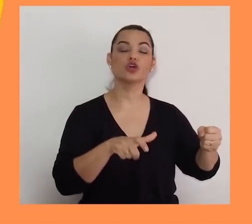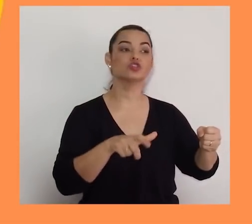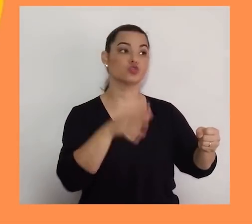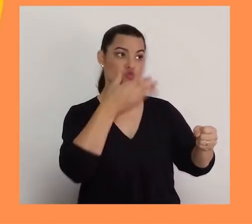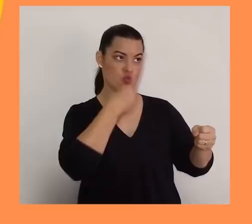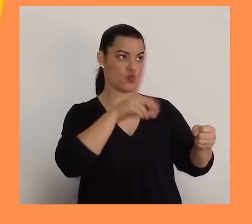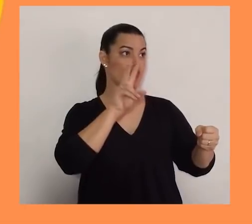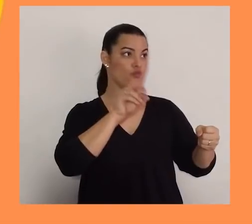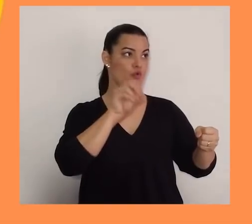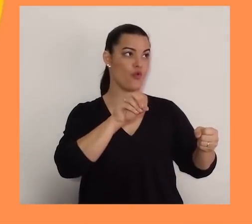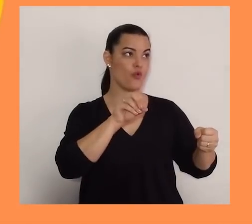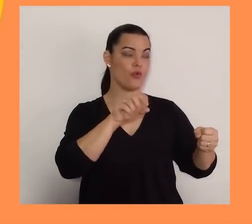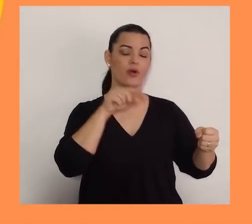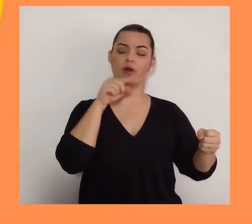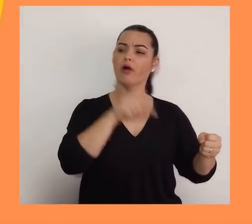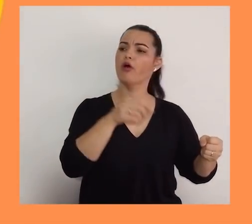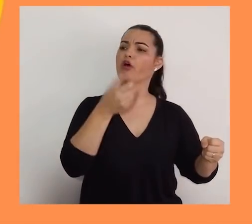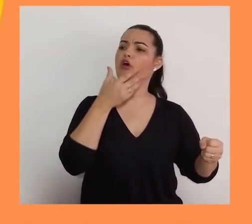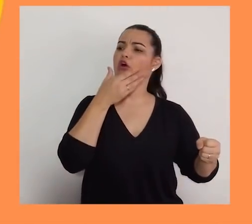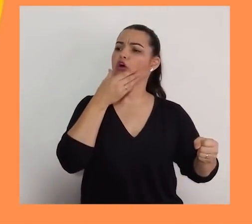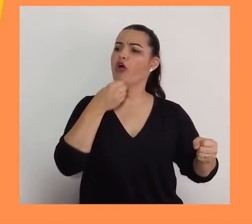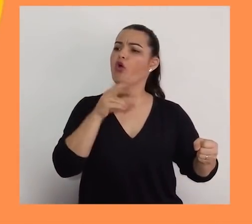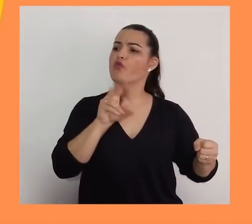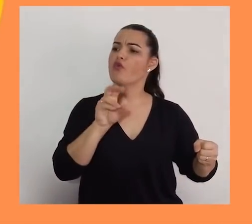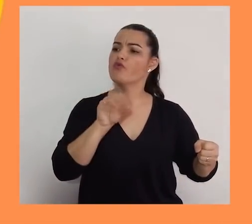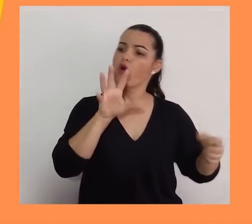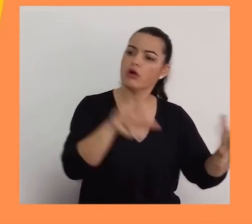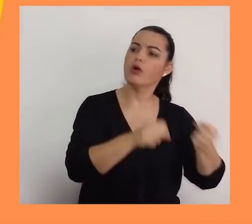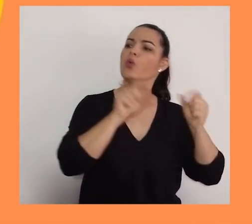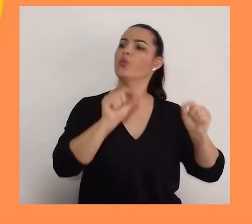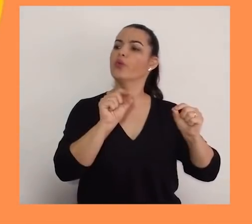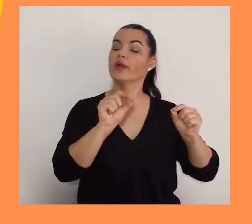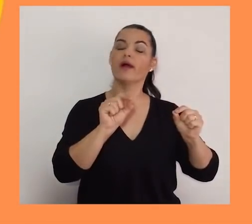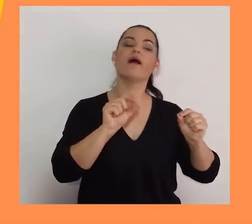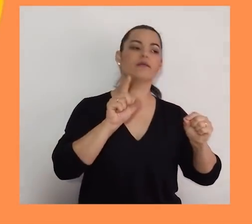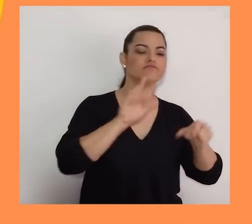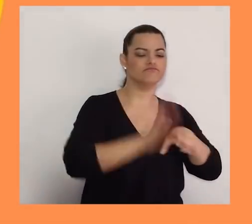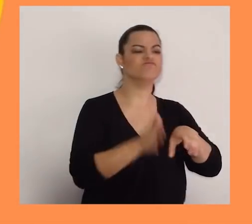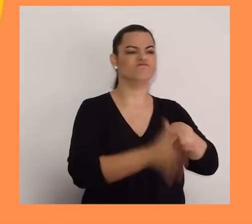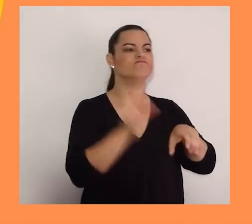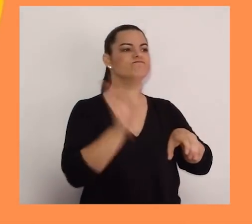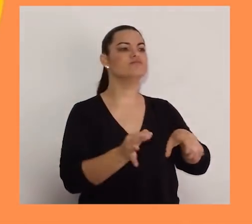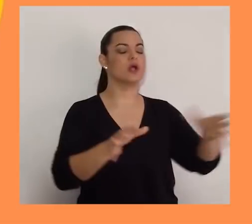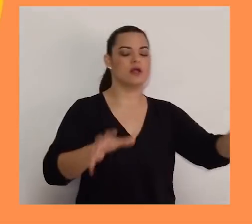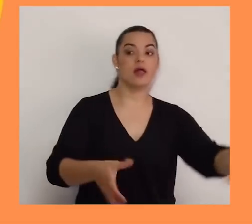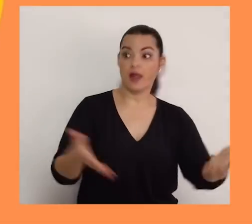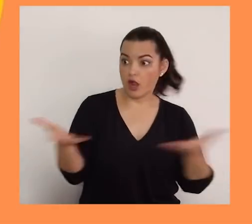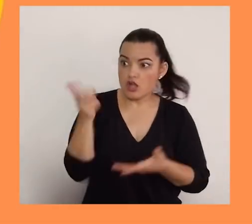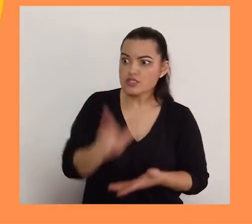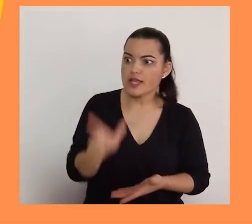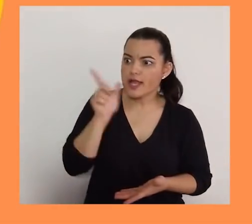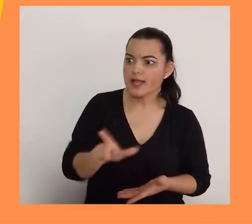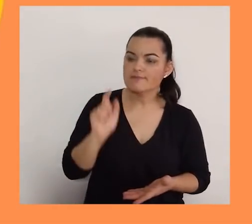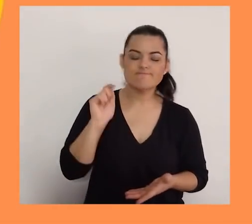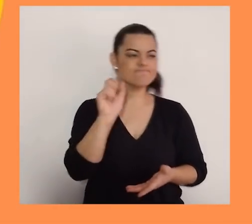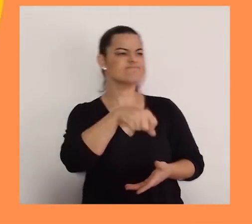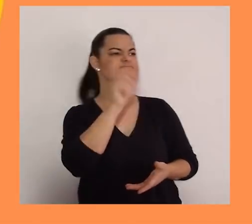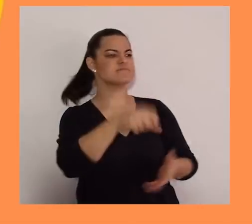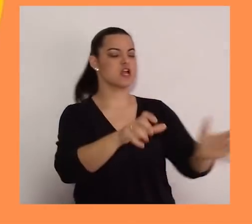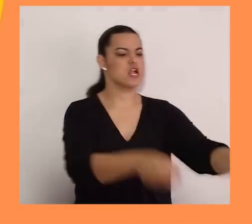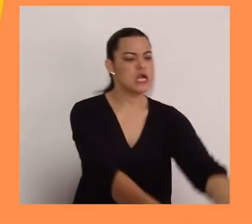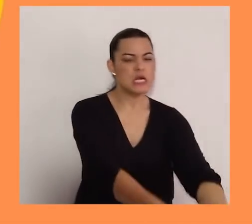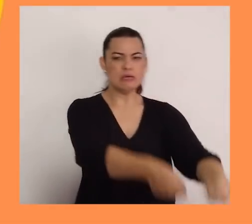O rato segurou no gato, o gato no totó. Dá agora a minha vez. Olha, parou? O totó,